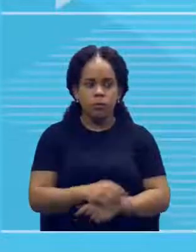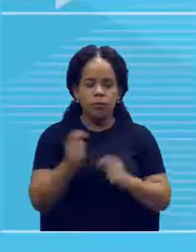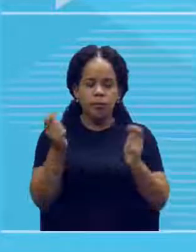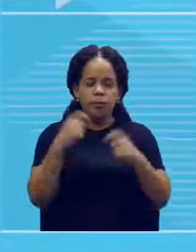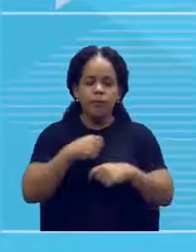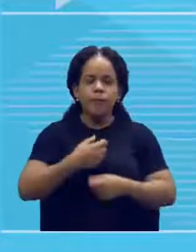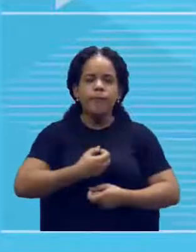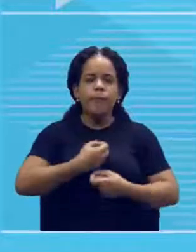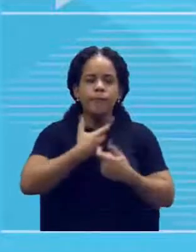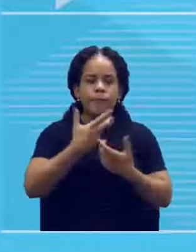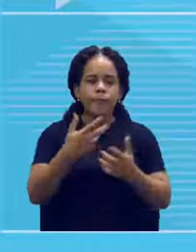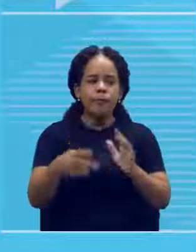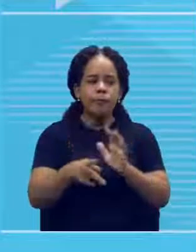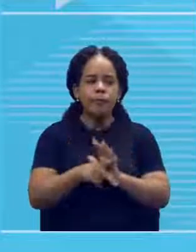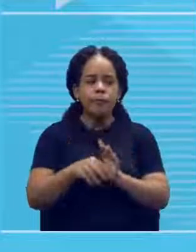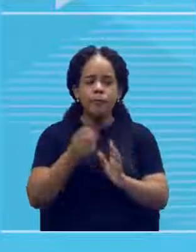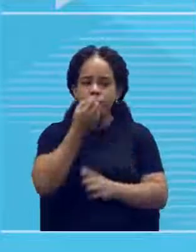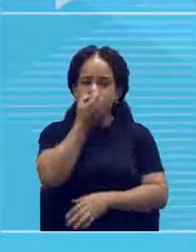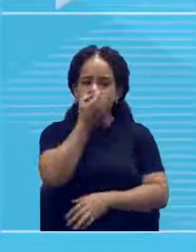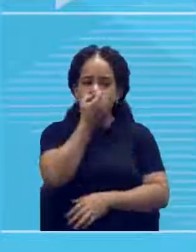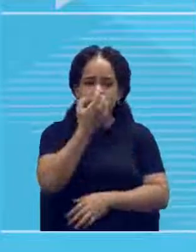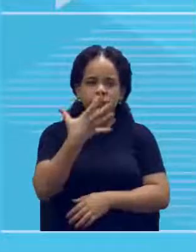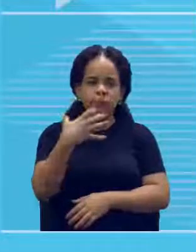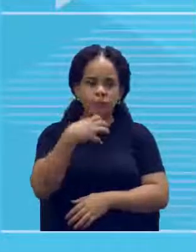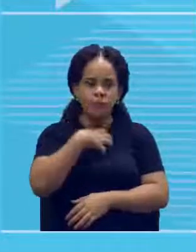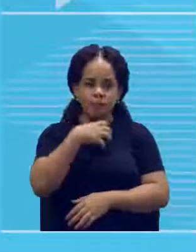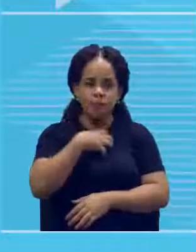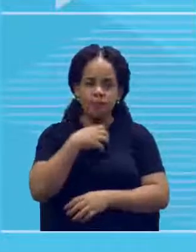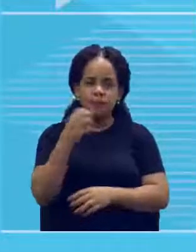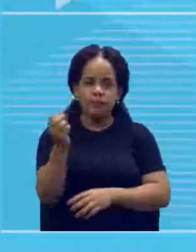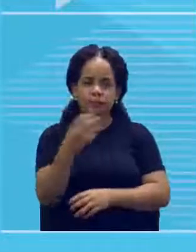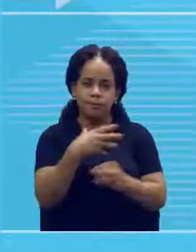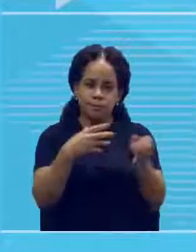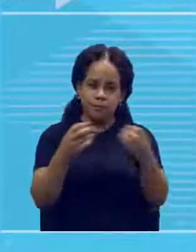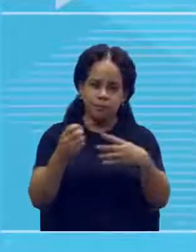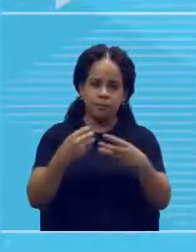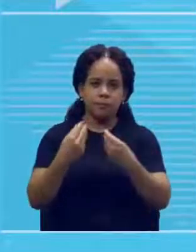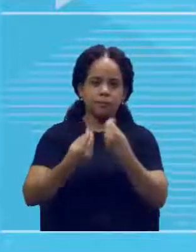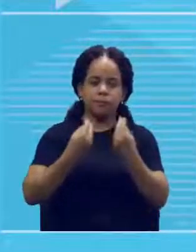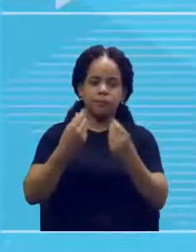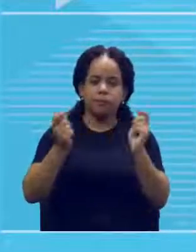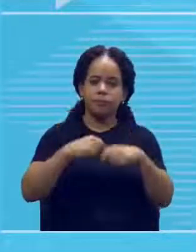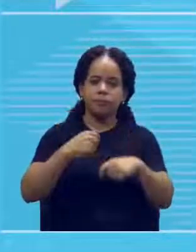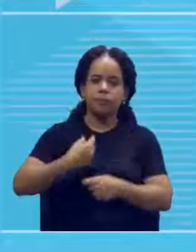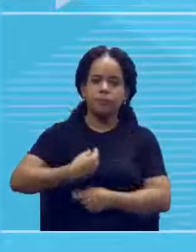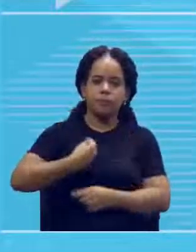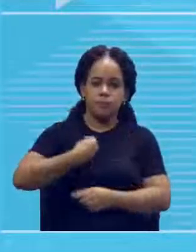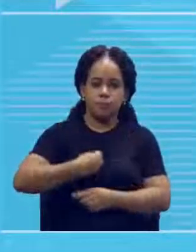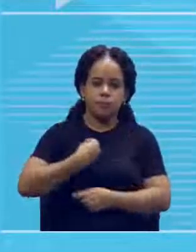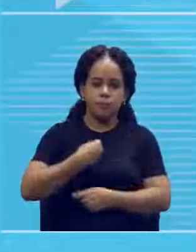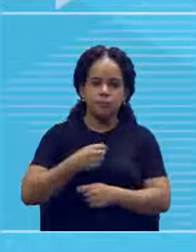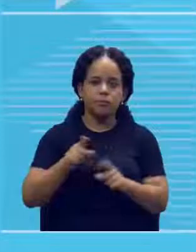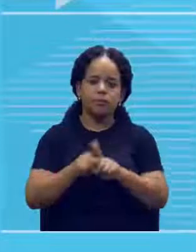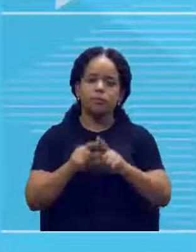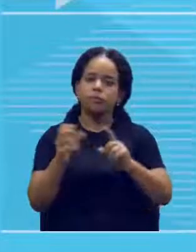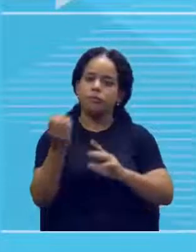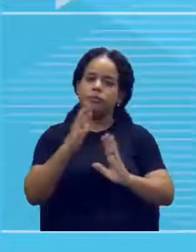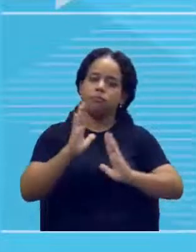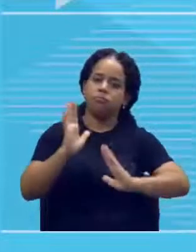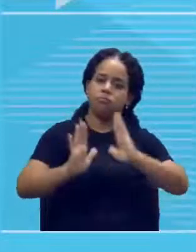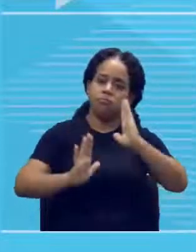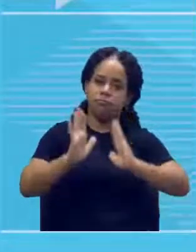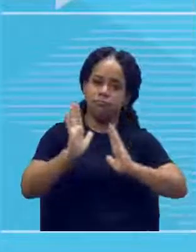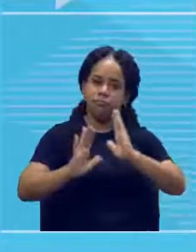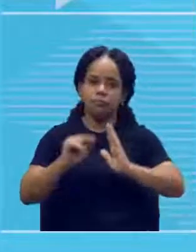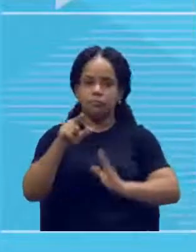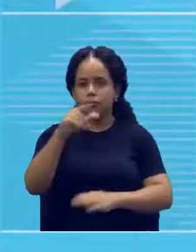manifestar bons ares, né? Novas formas de viver, de apreciar novos tempos. Será que